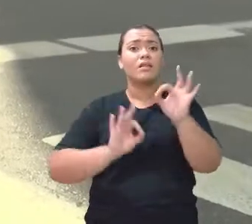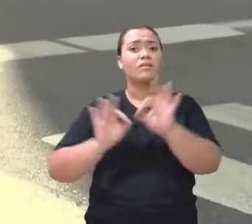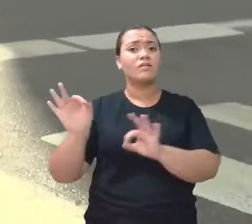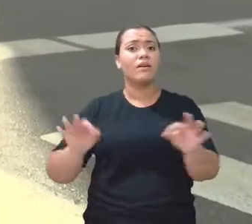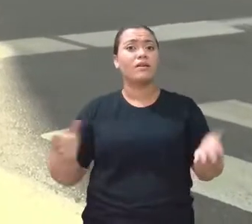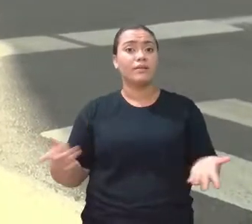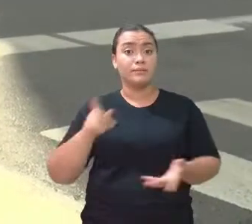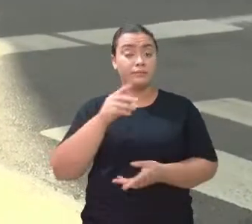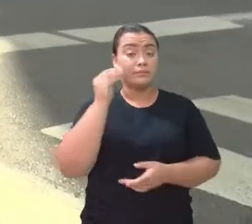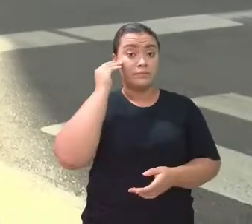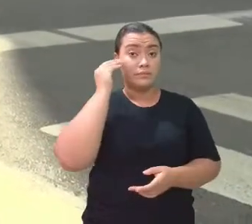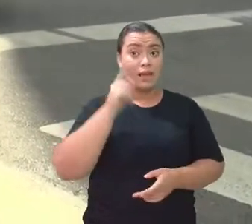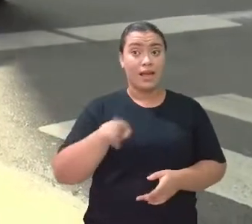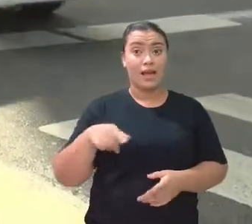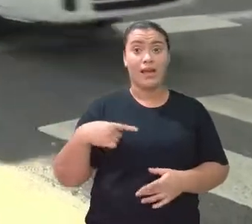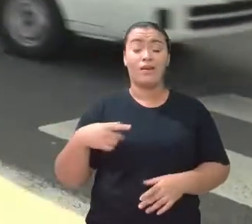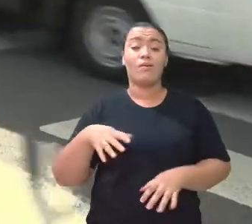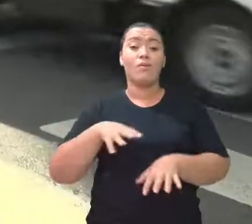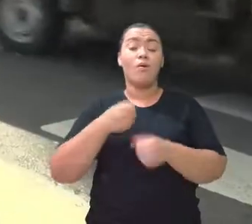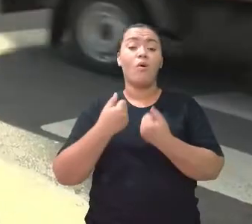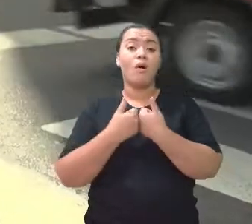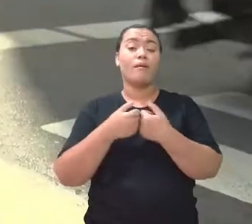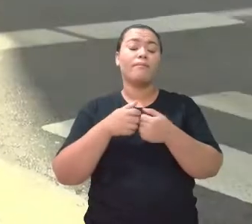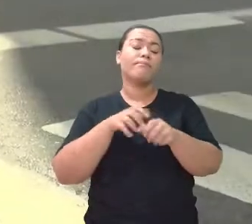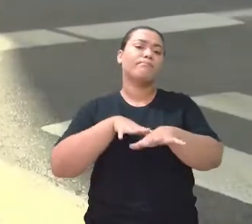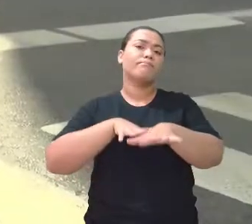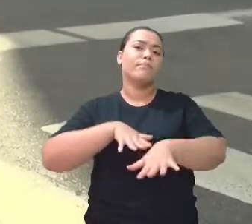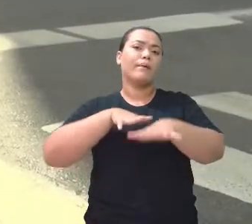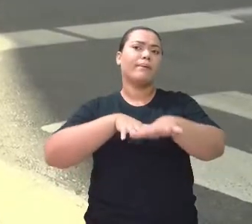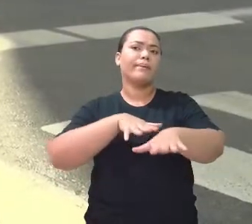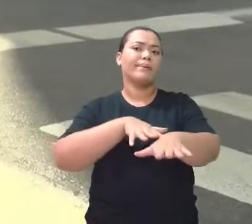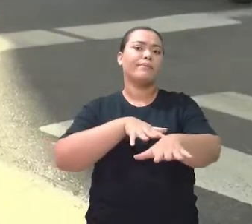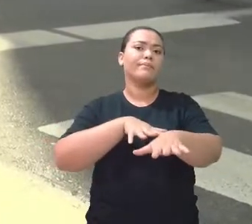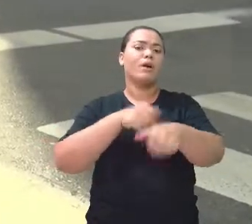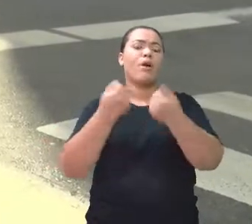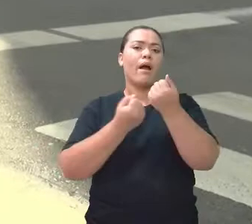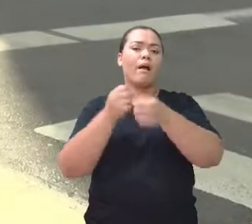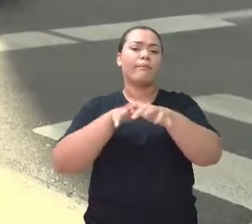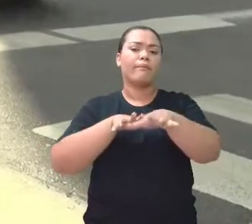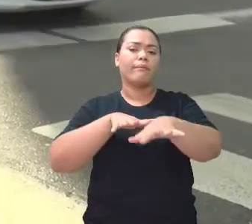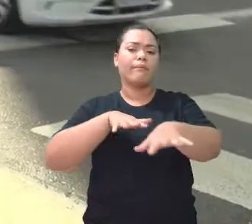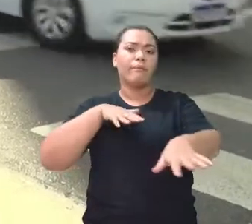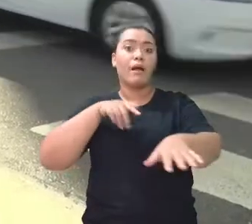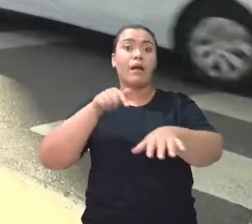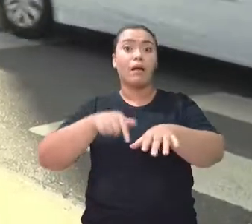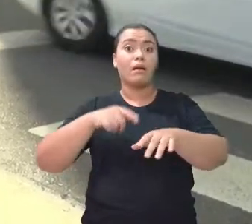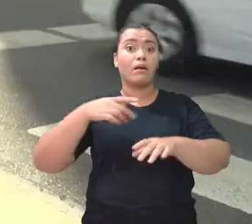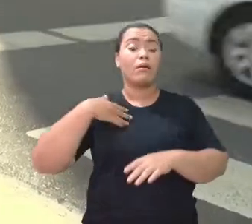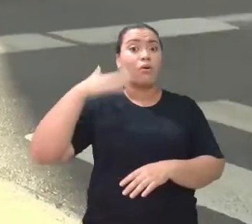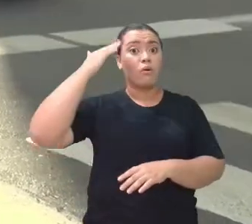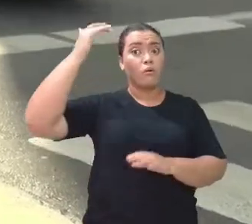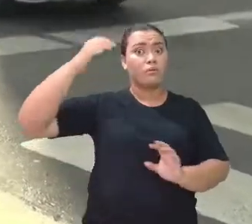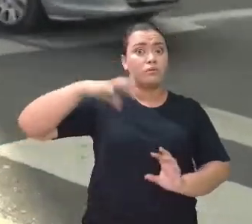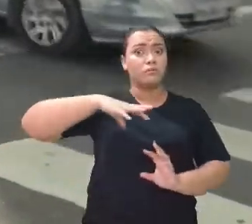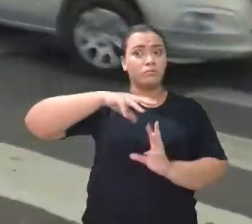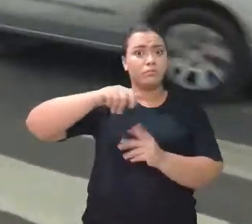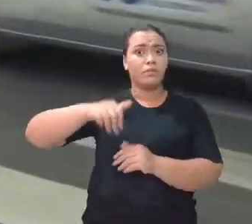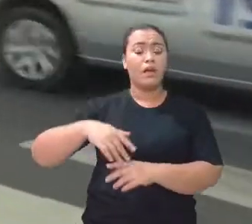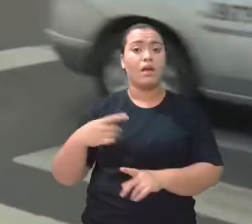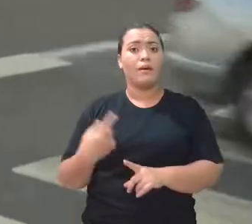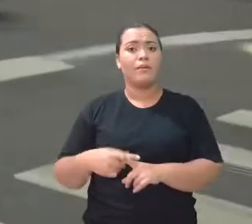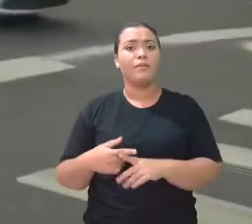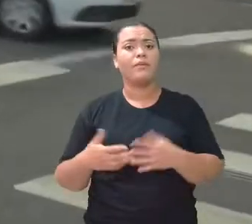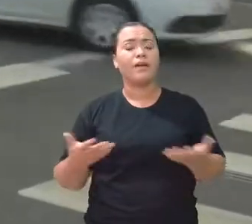o trânsito da cidade do Recife ele é conhecido nacionalmente e, quiçá, até mundialmente. Além disso, nós vamos